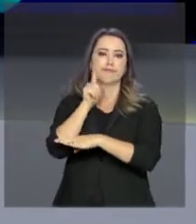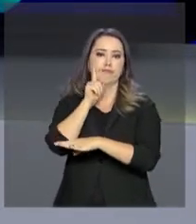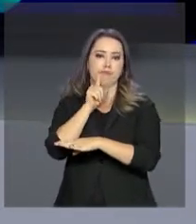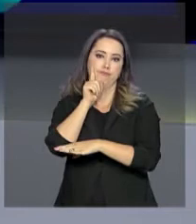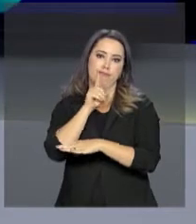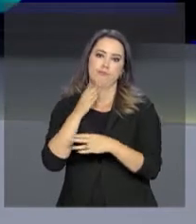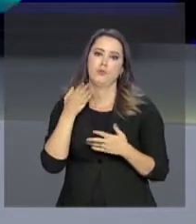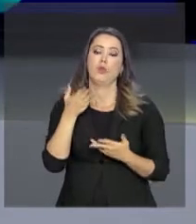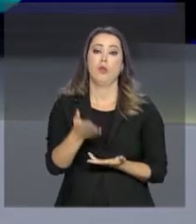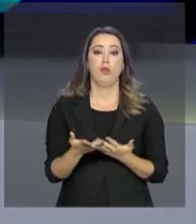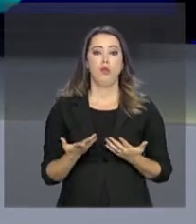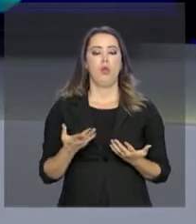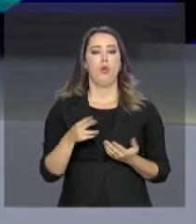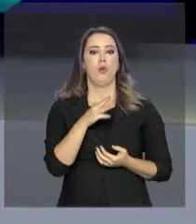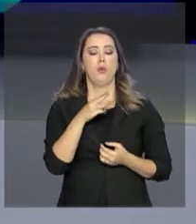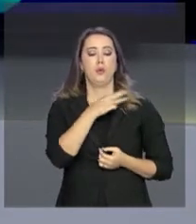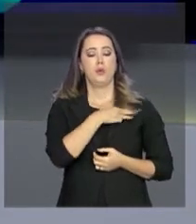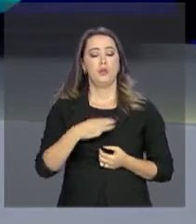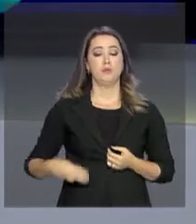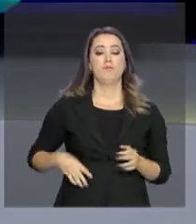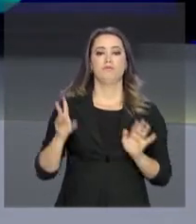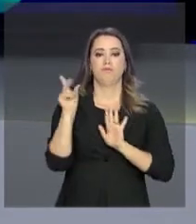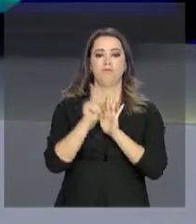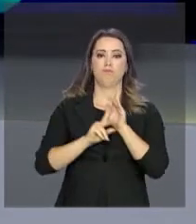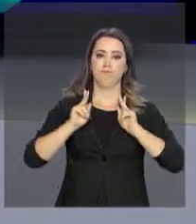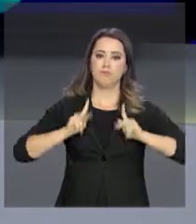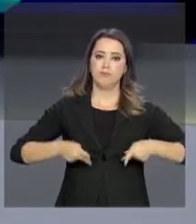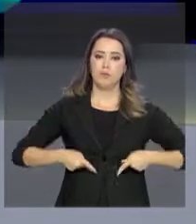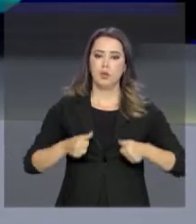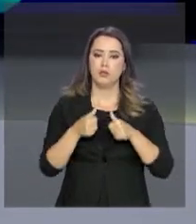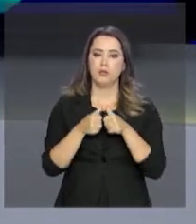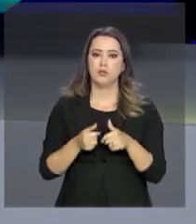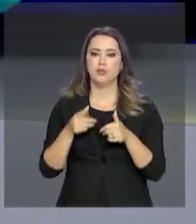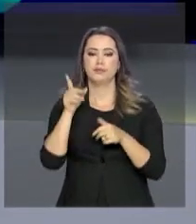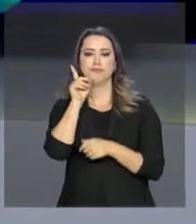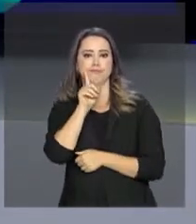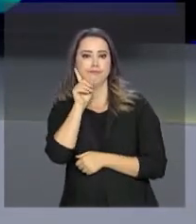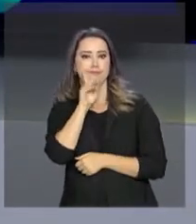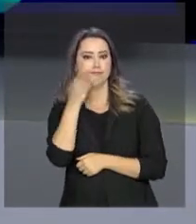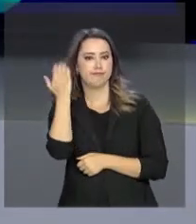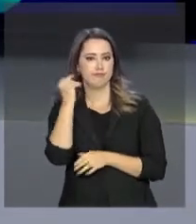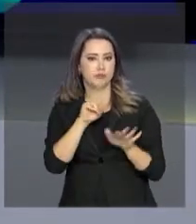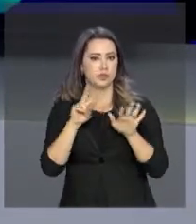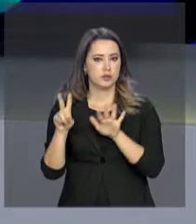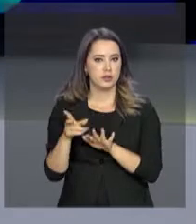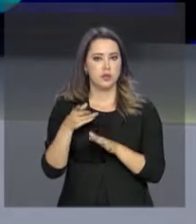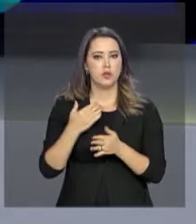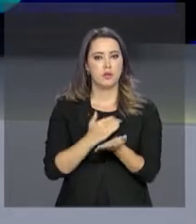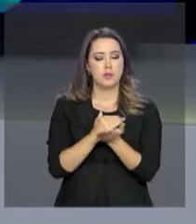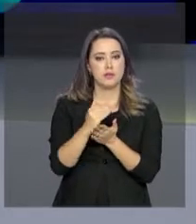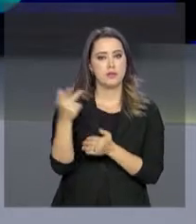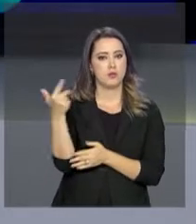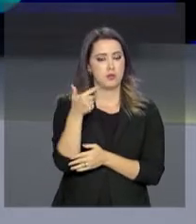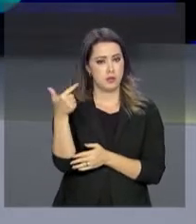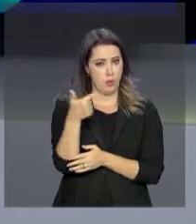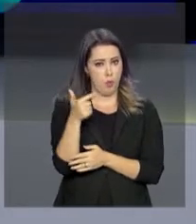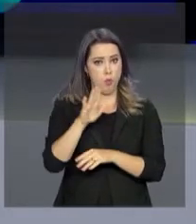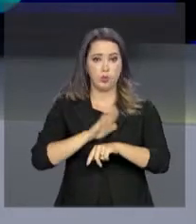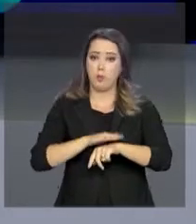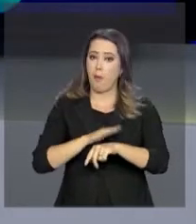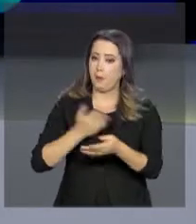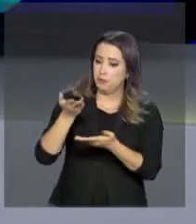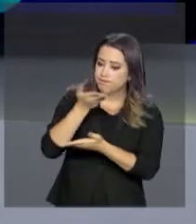méxico o ministro dos direitos humanos gustavo rocha que esteve no país na semana passada dará início a uma segunda etapa de